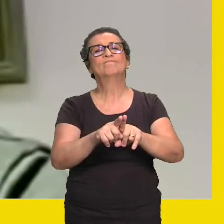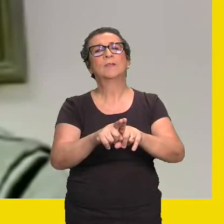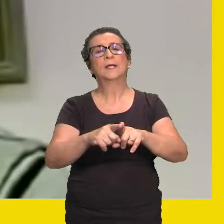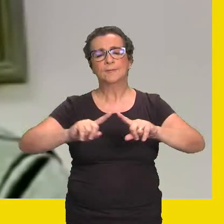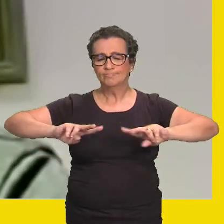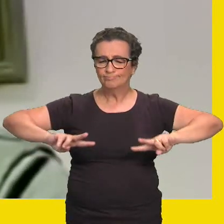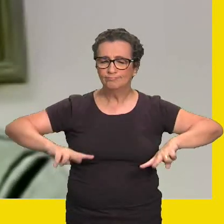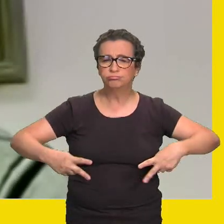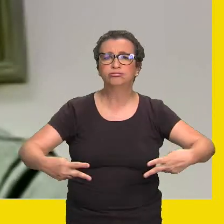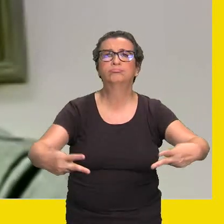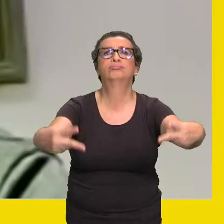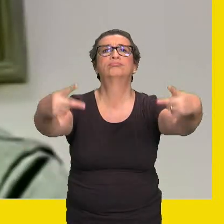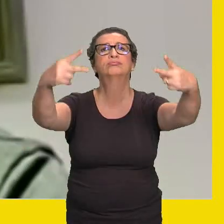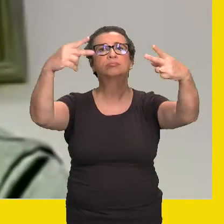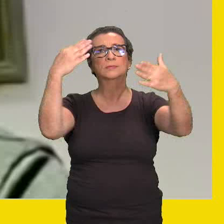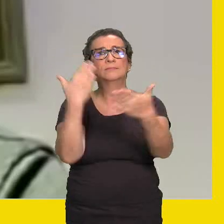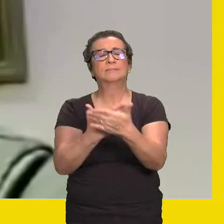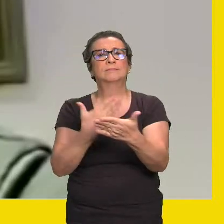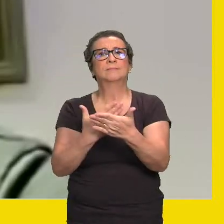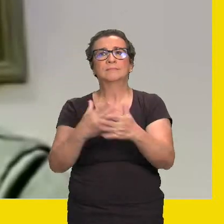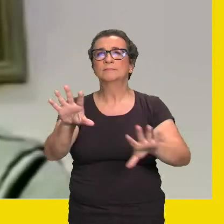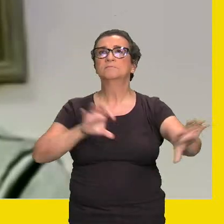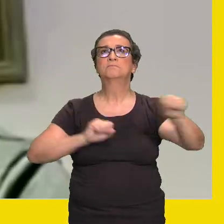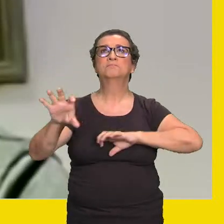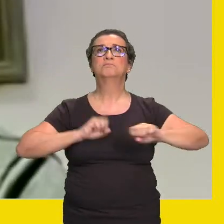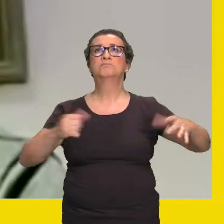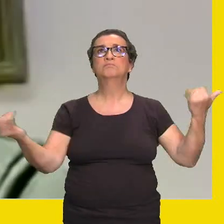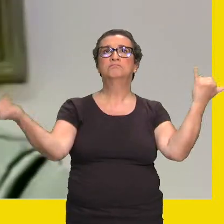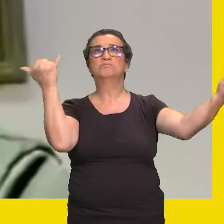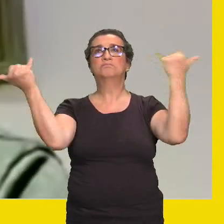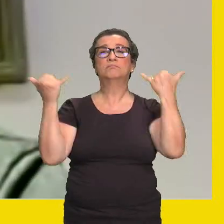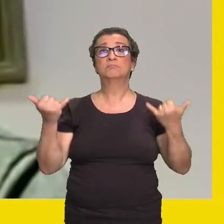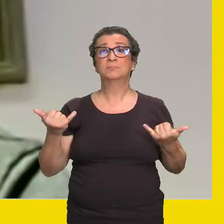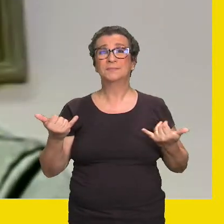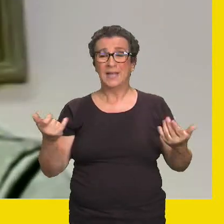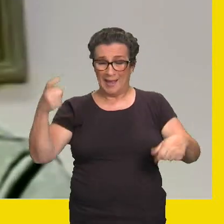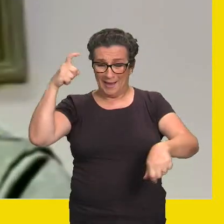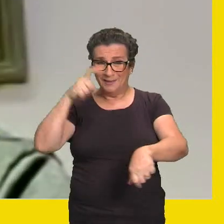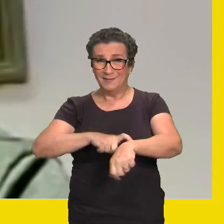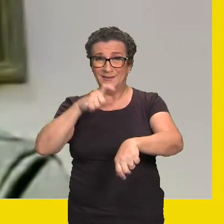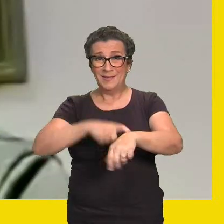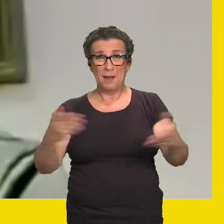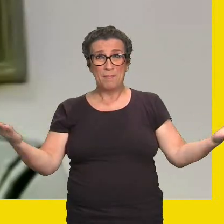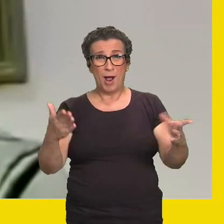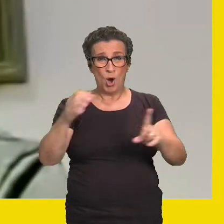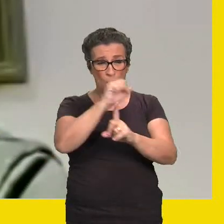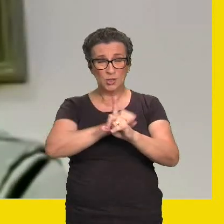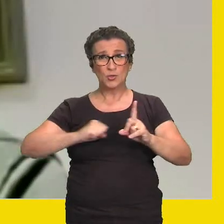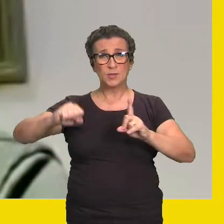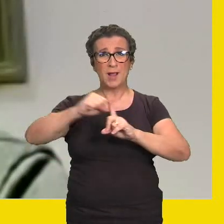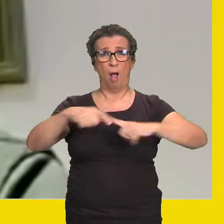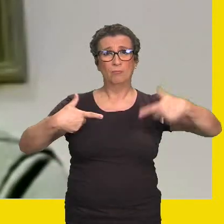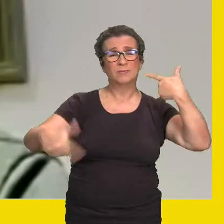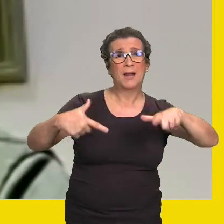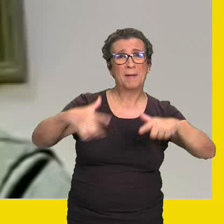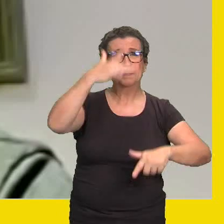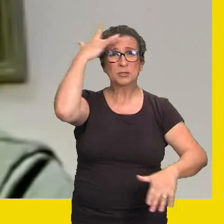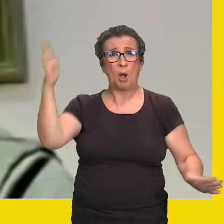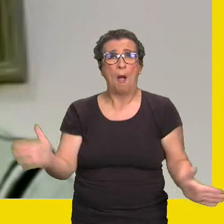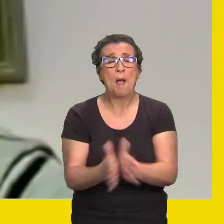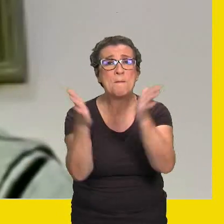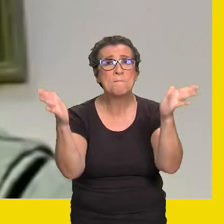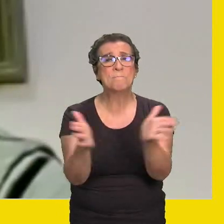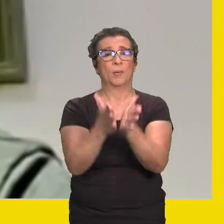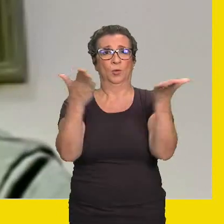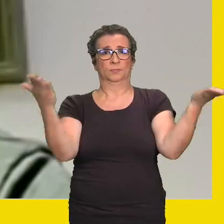percursos escolares. Em tempos em que essa configuração social dos trabalhadores empobrecidos